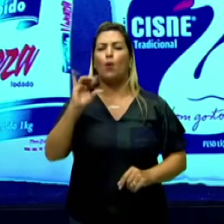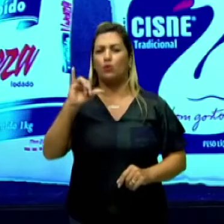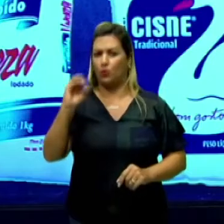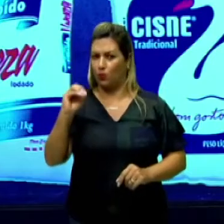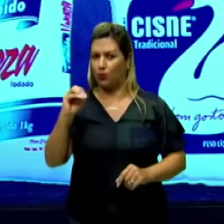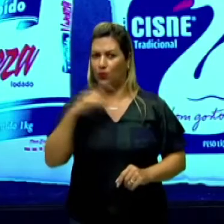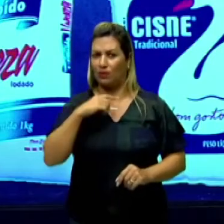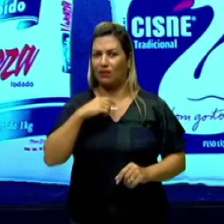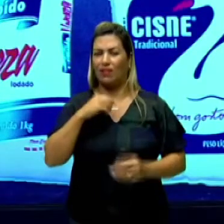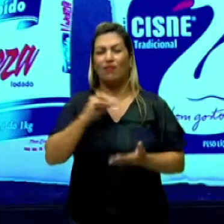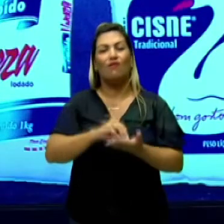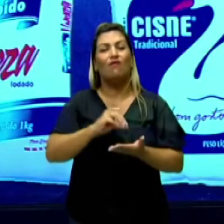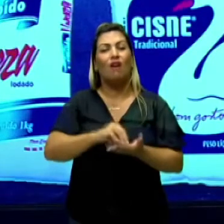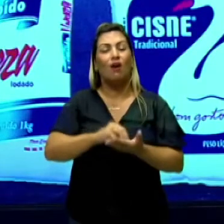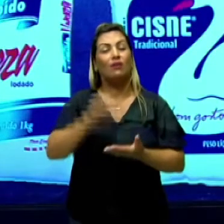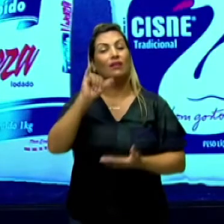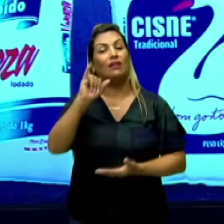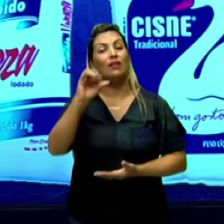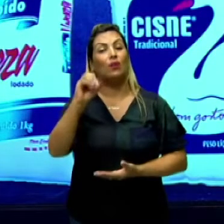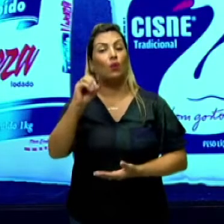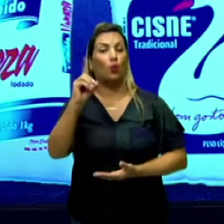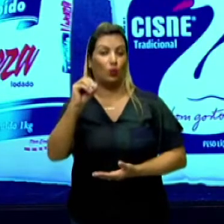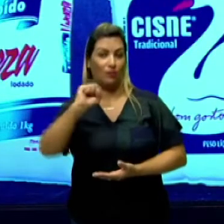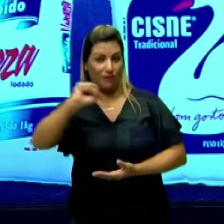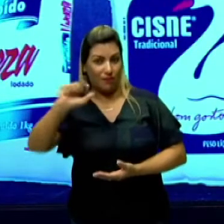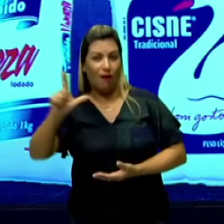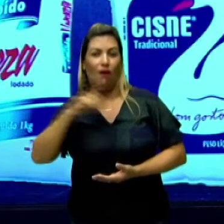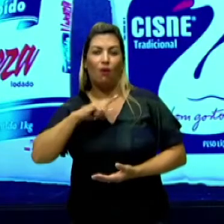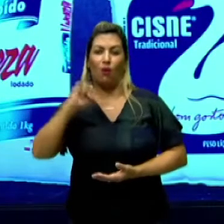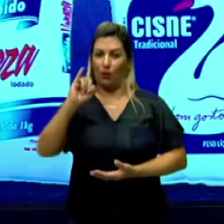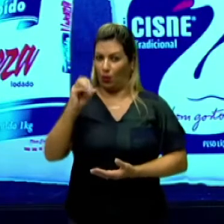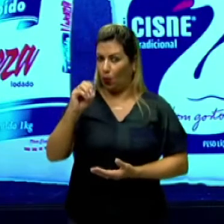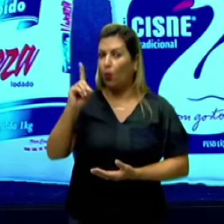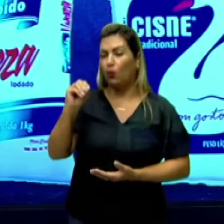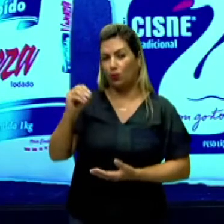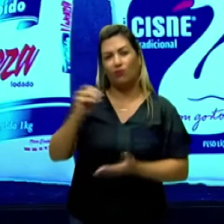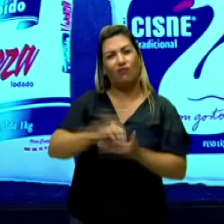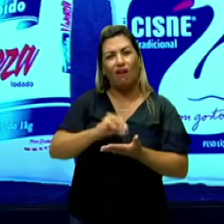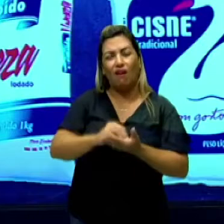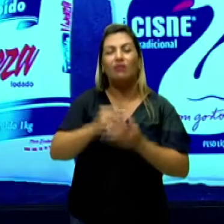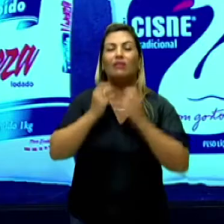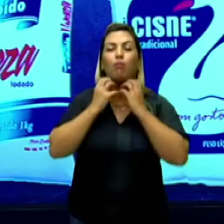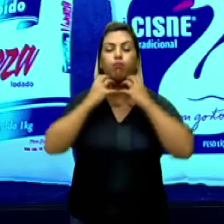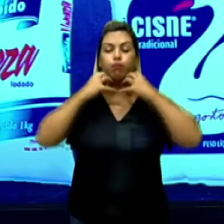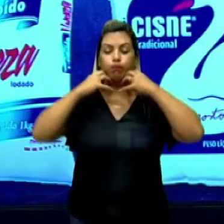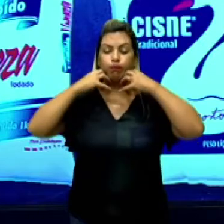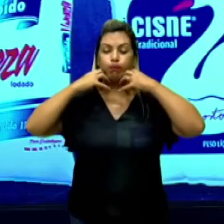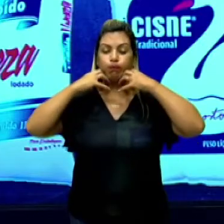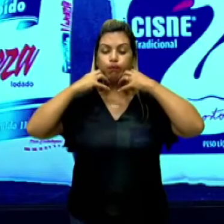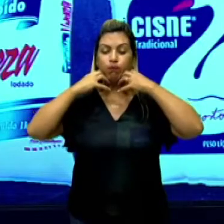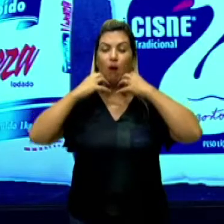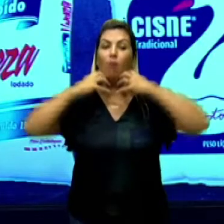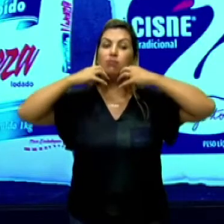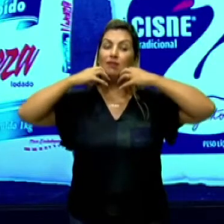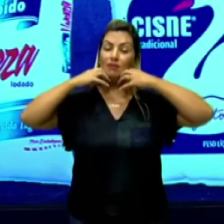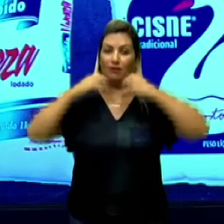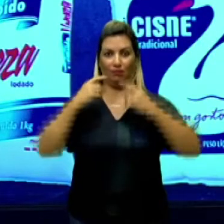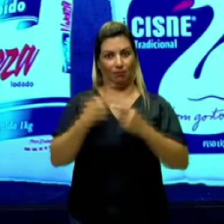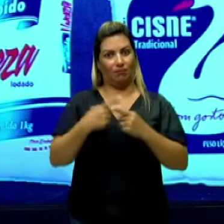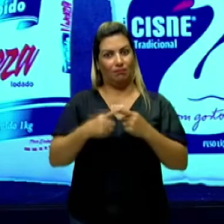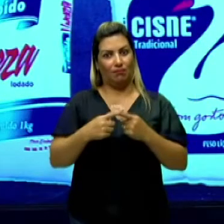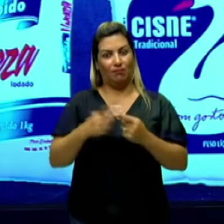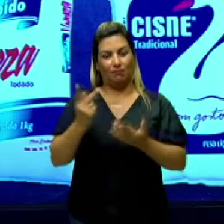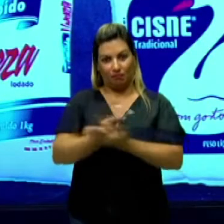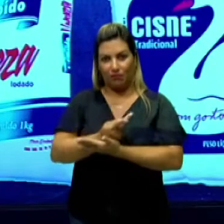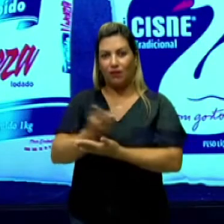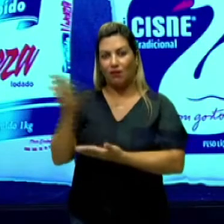quando existe uma carência de iodo no organismo dessa pessoa. E essa carência faz com que a tireoide fique aumentada. Eu